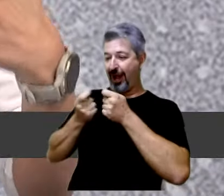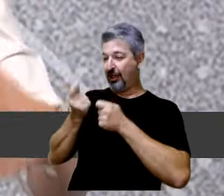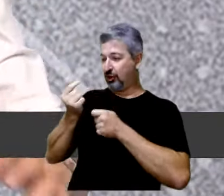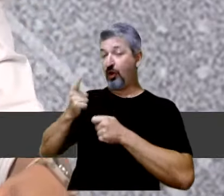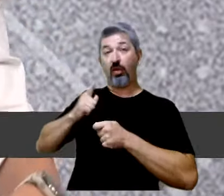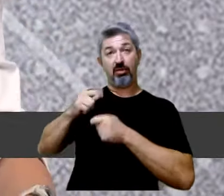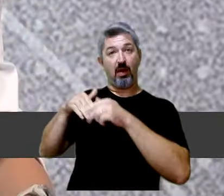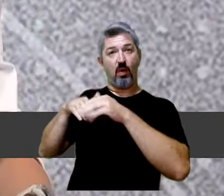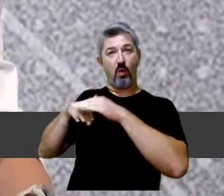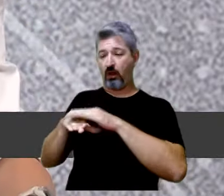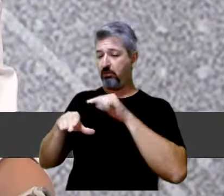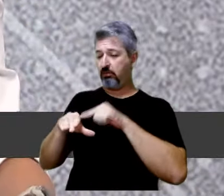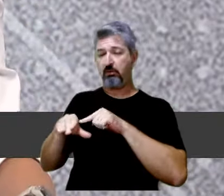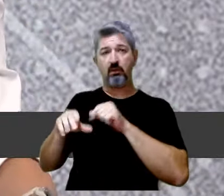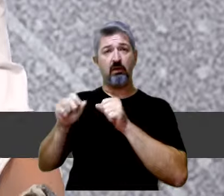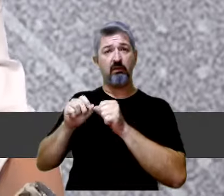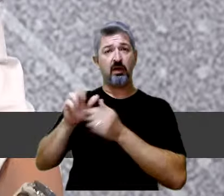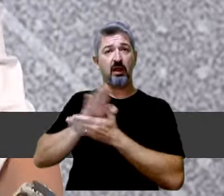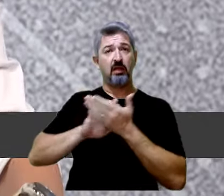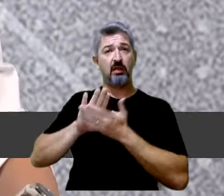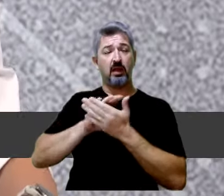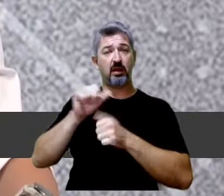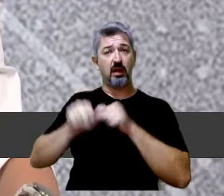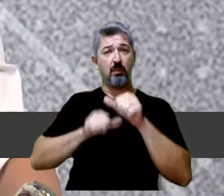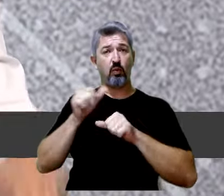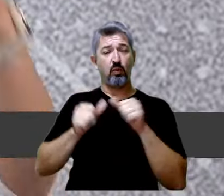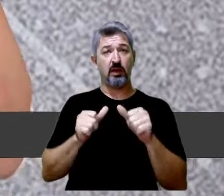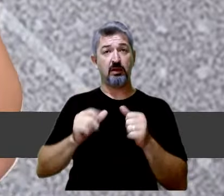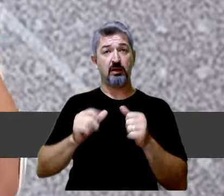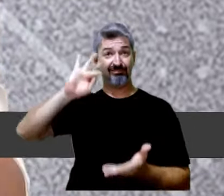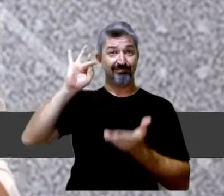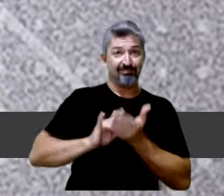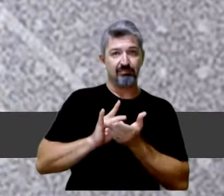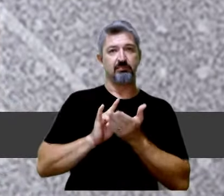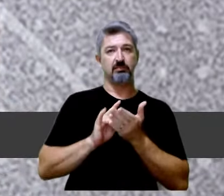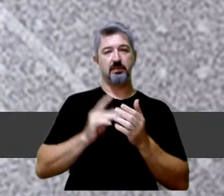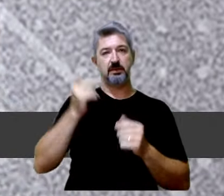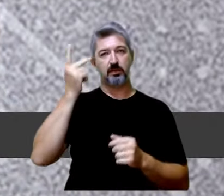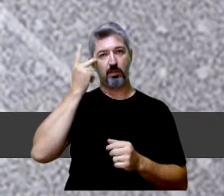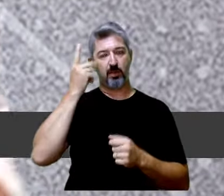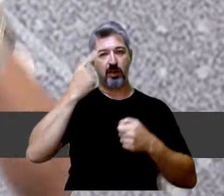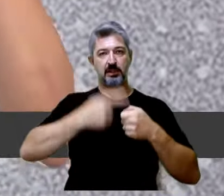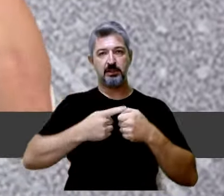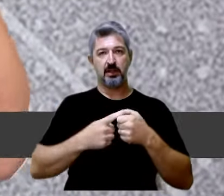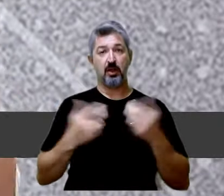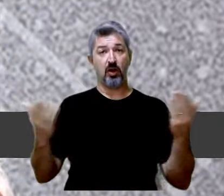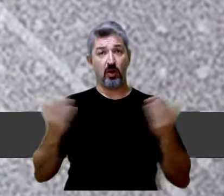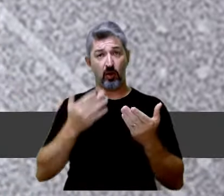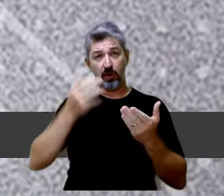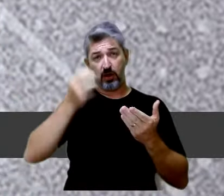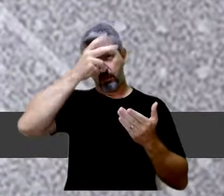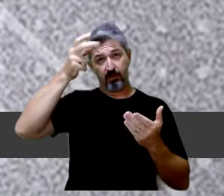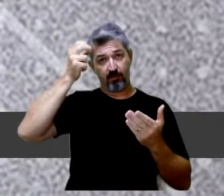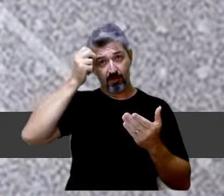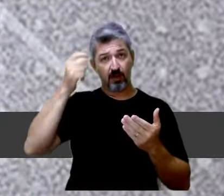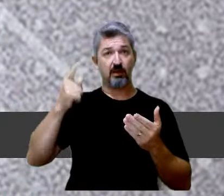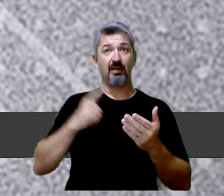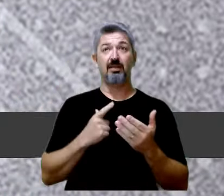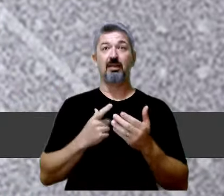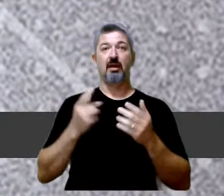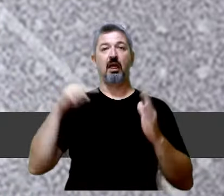promoveu nenhuma mudança estruturante transformadora na cidade e se hoje a prefeitura tem tant denúncias de